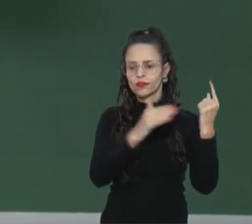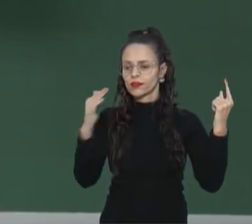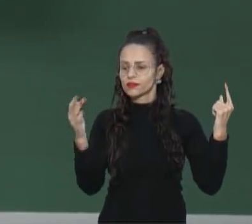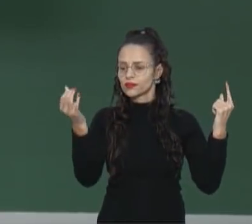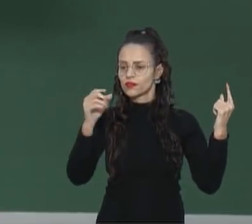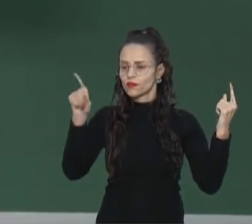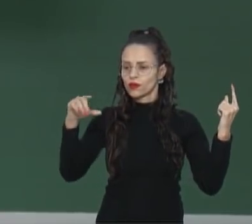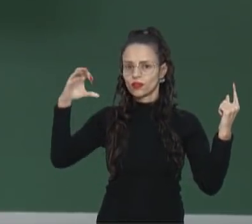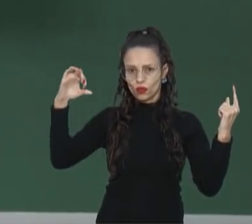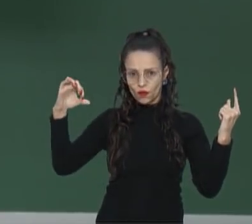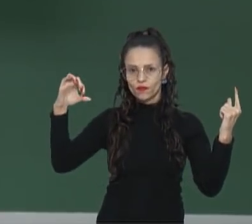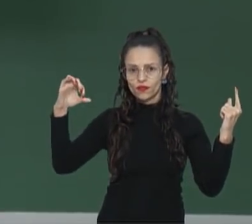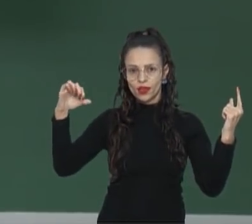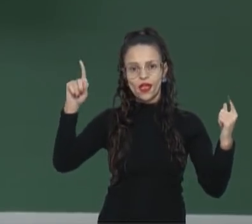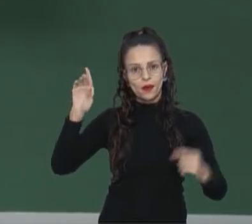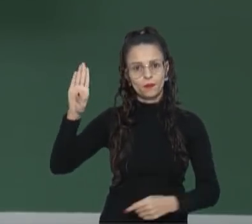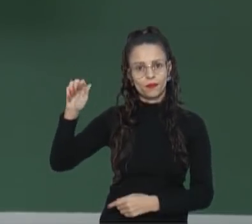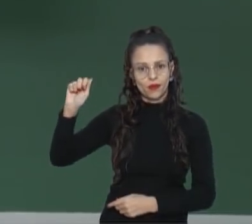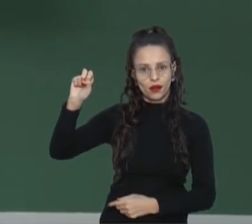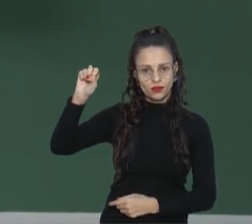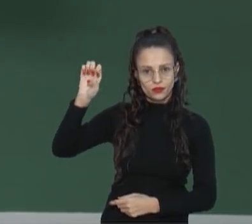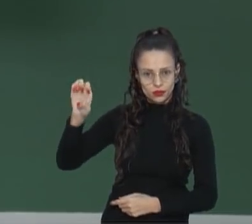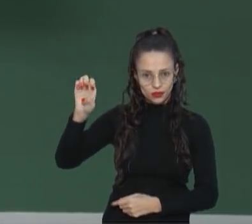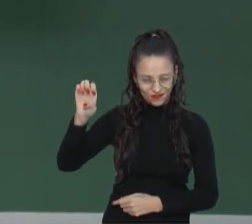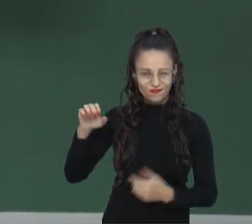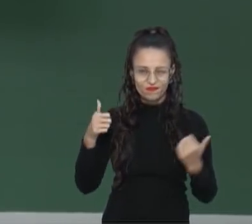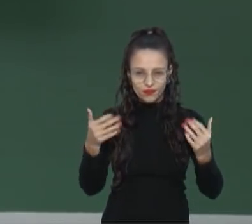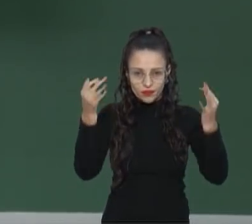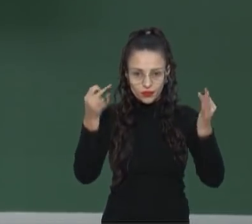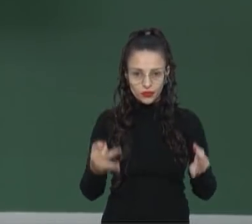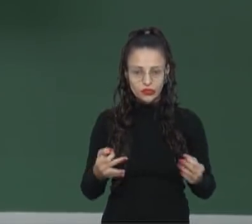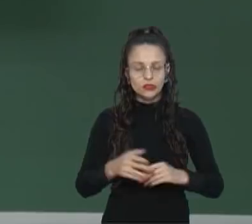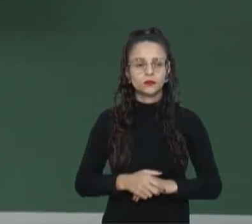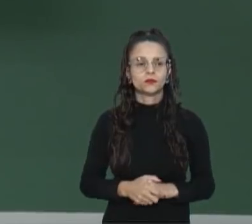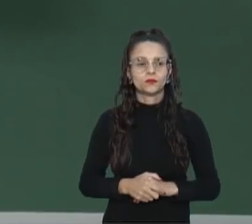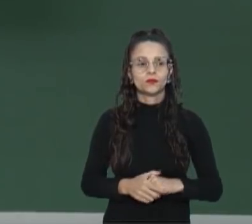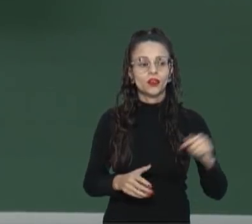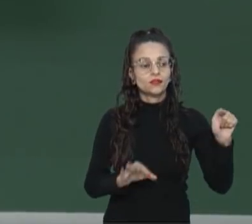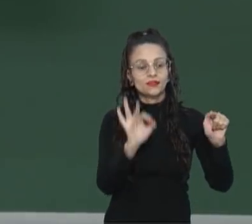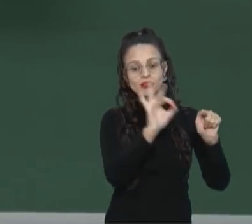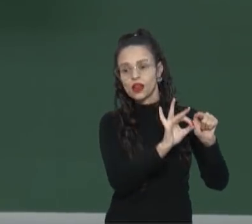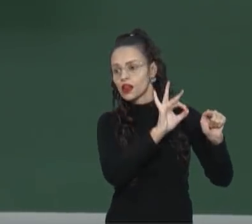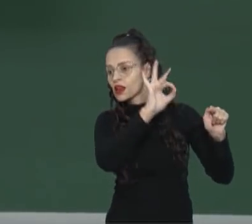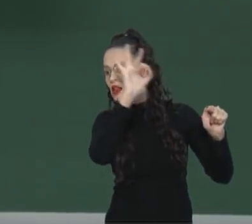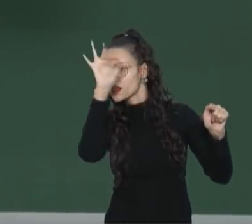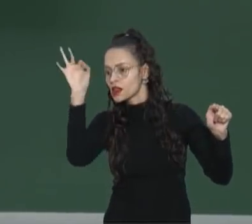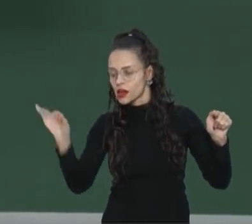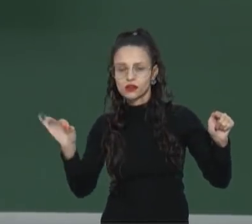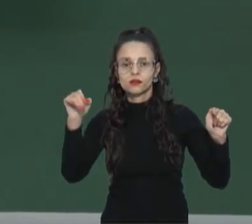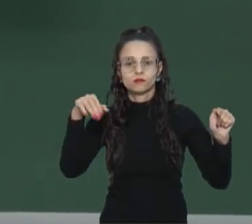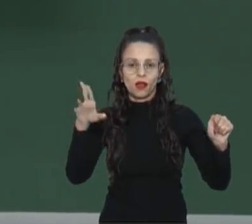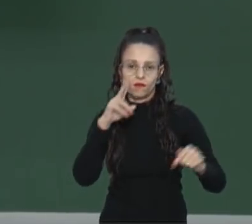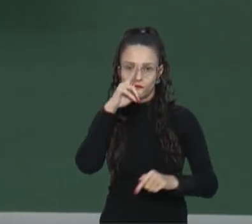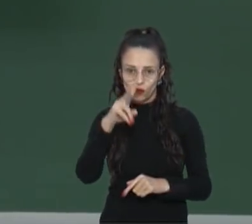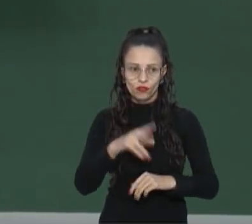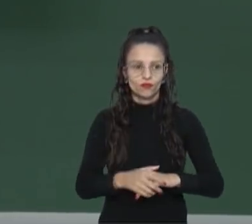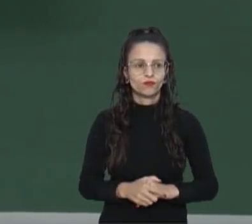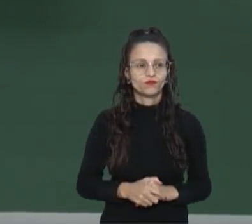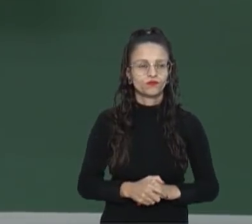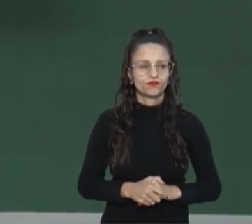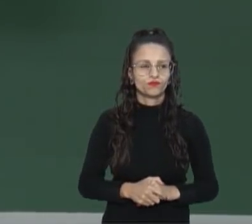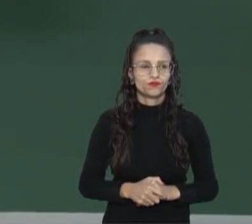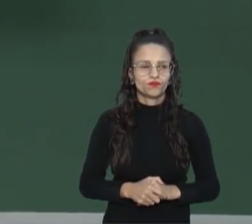6,9 vão ser bases. Correto? Mais longe do 7, mais forte a base. Seguindo em